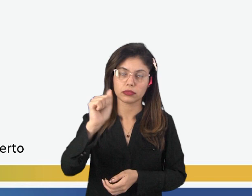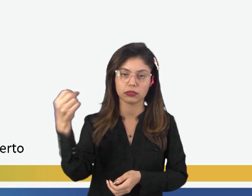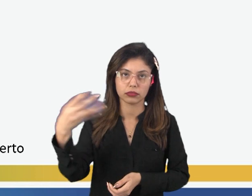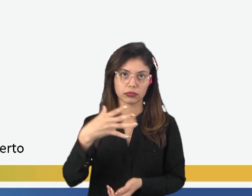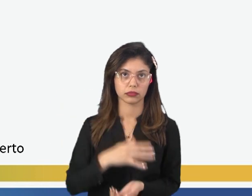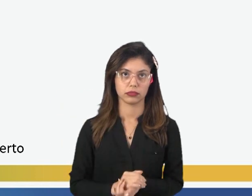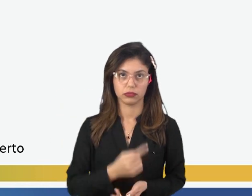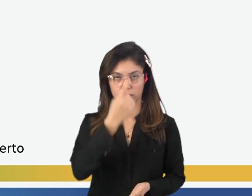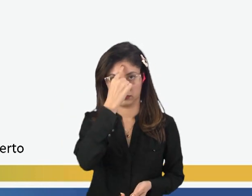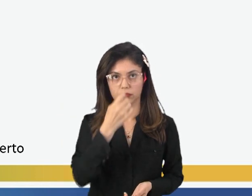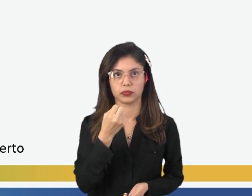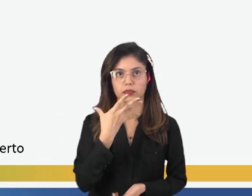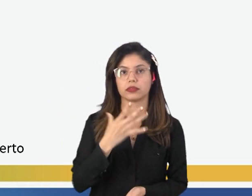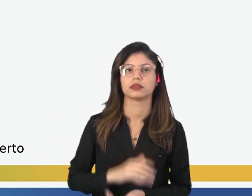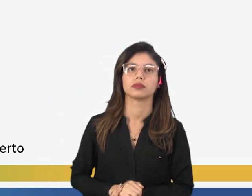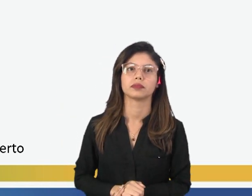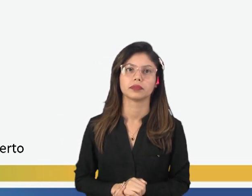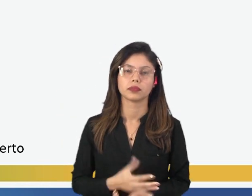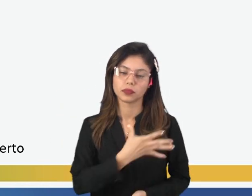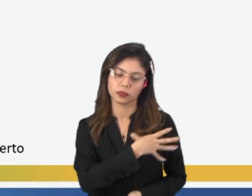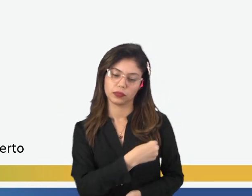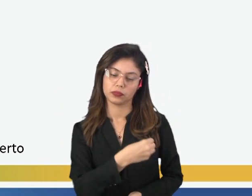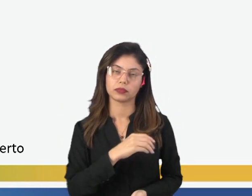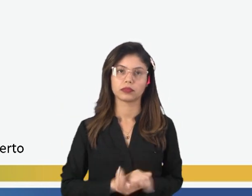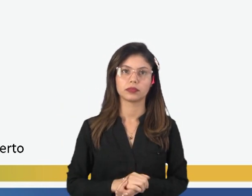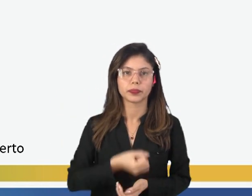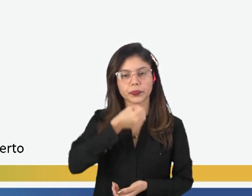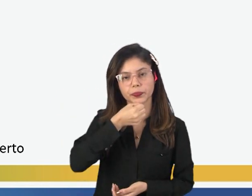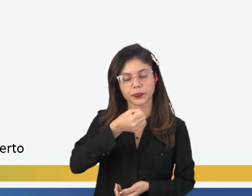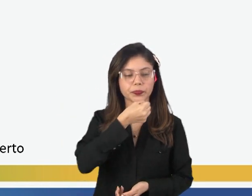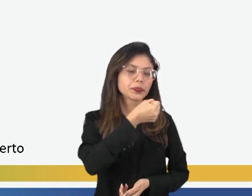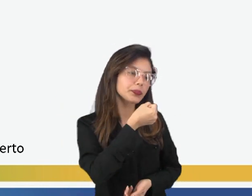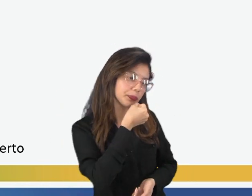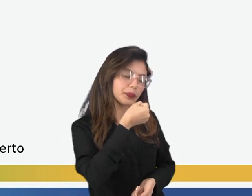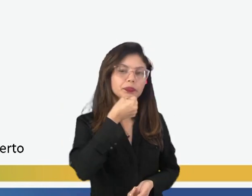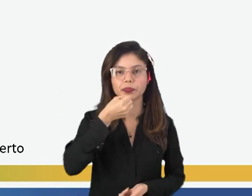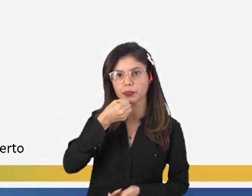nessa foto com a sua filha numa apresentação. Em